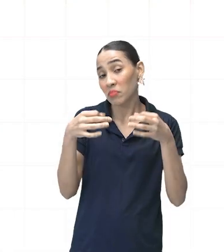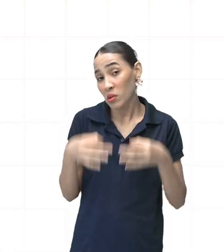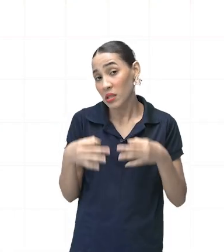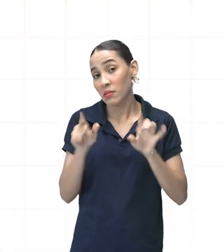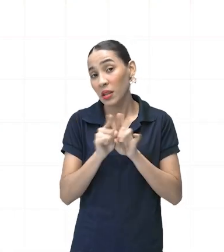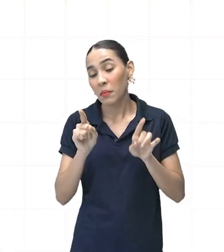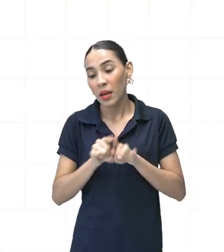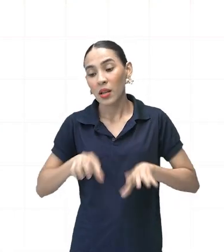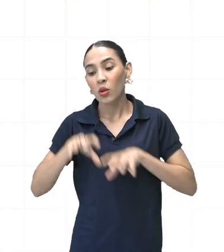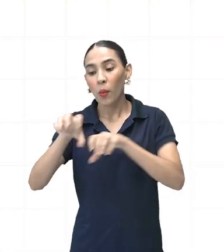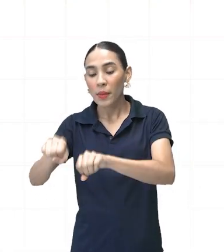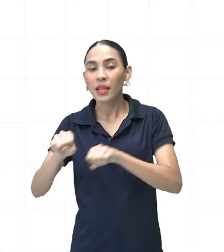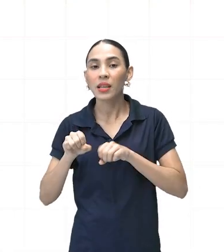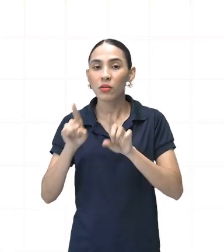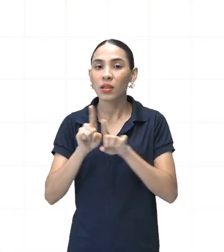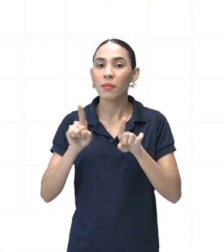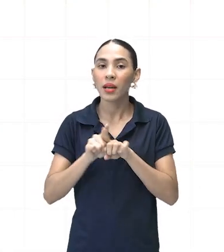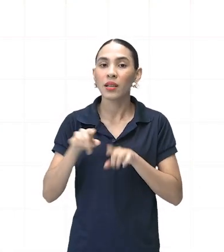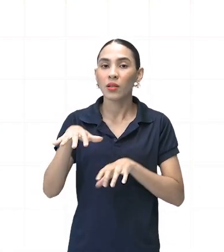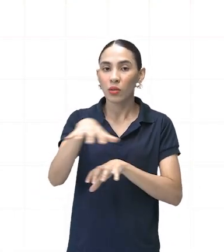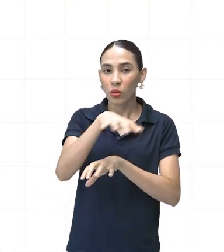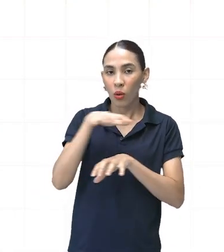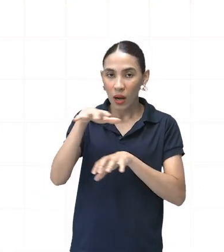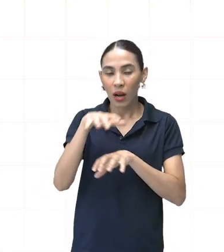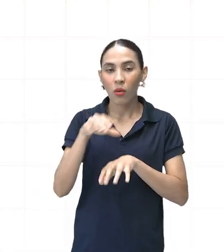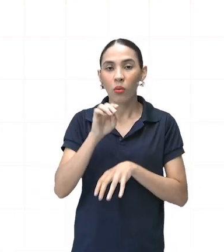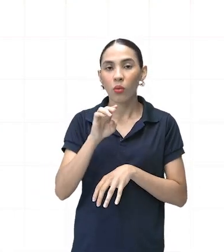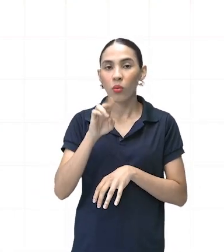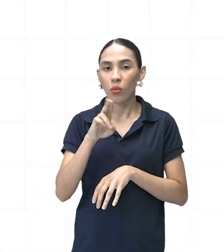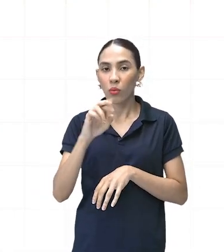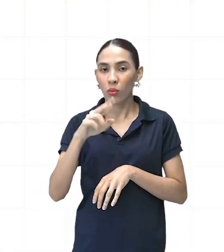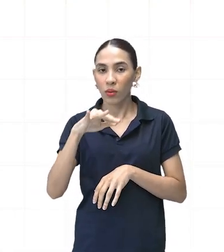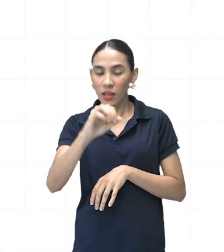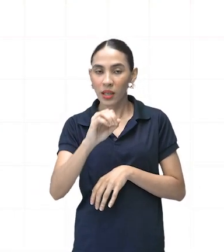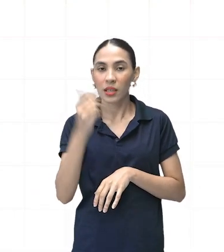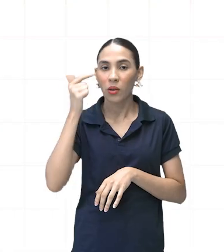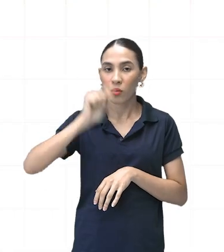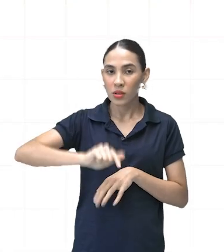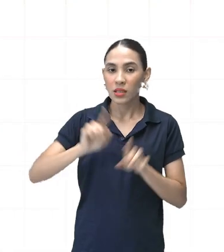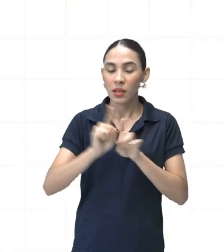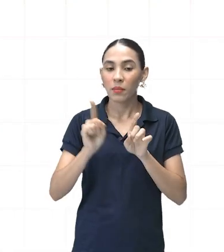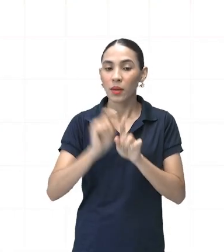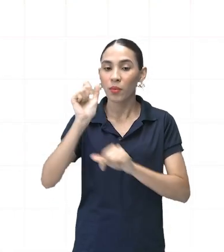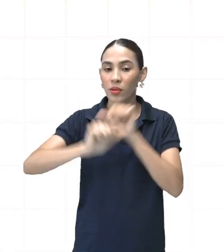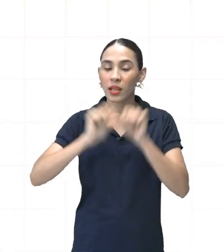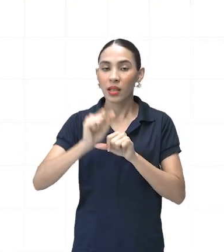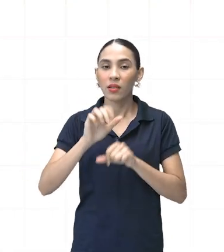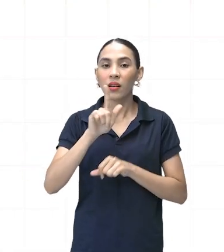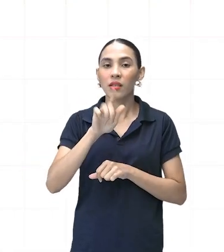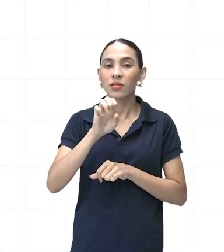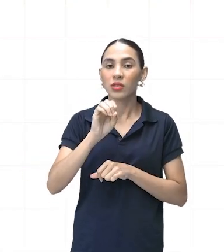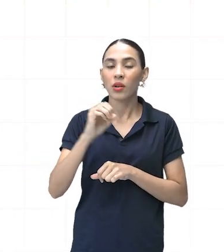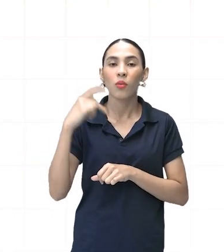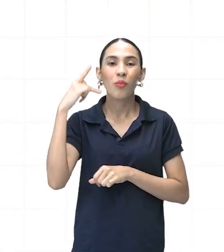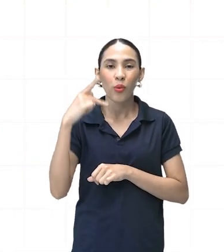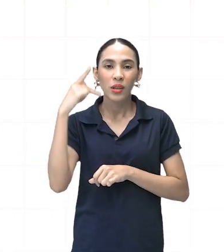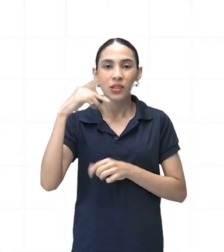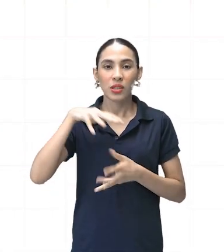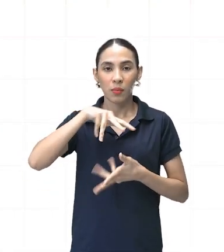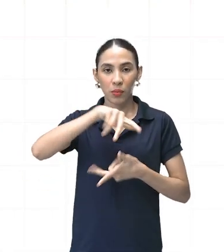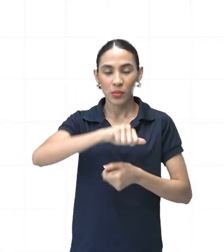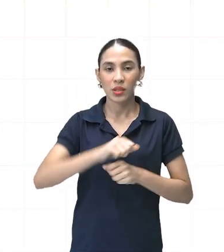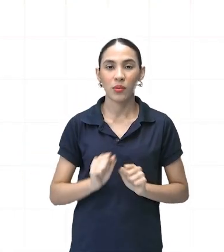acaba dominando aí esse território da Ucrânia para se podendo modificar aí a geopolítica mundial,